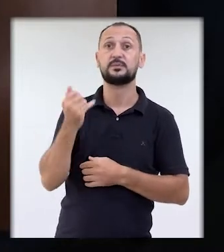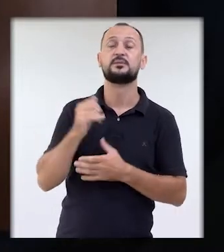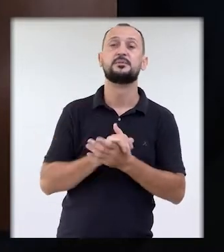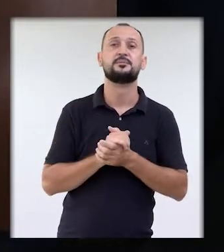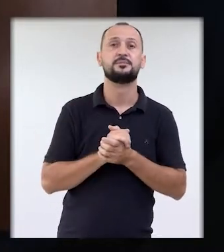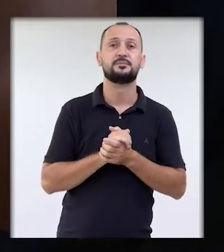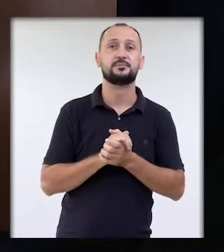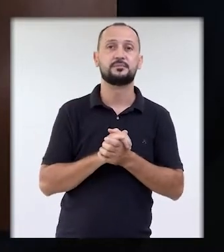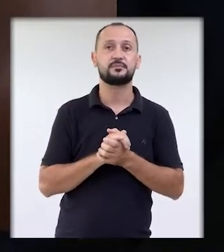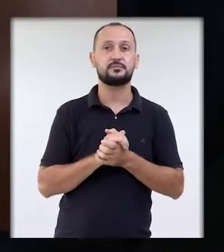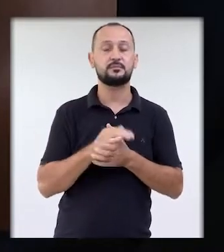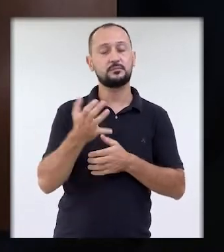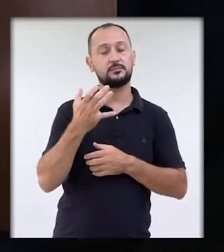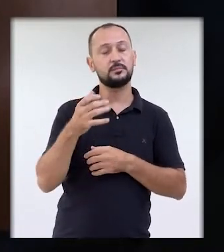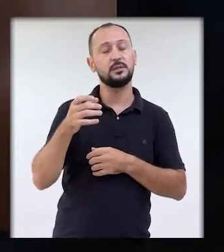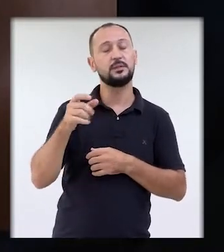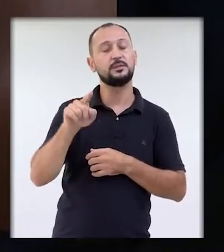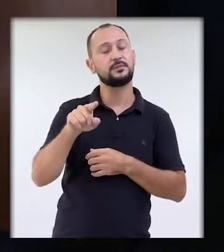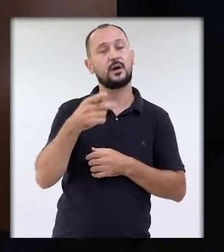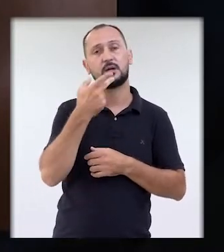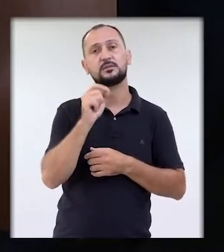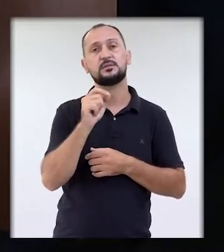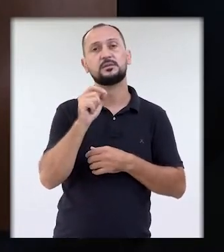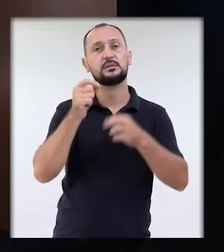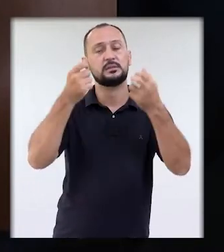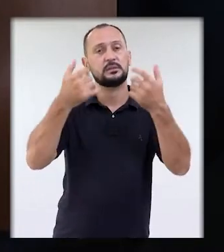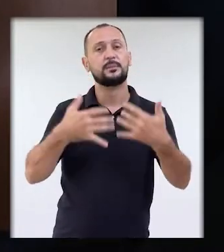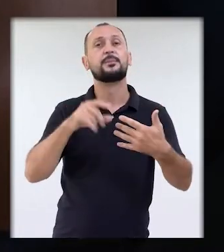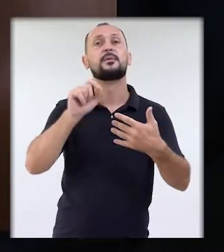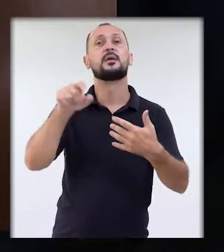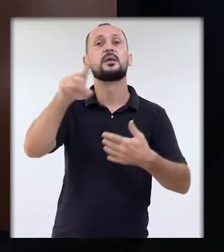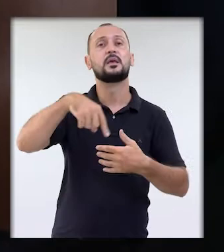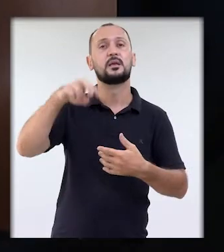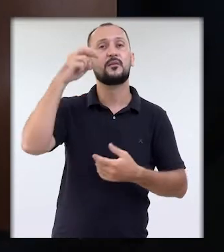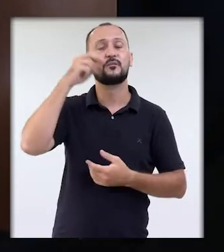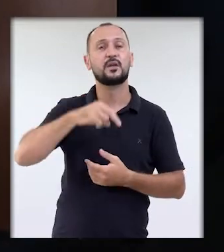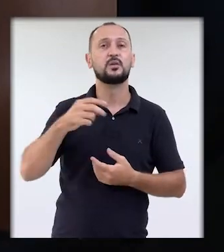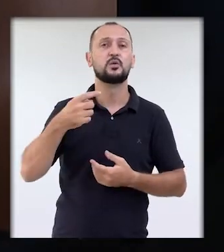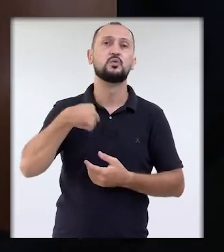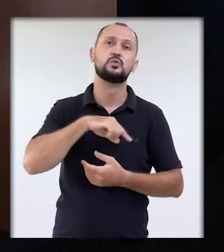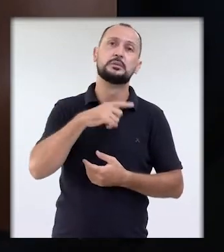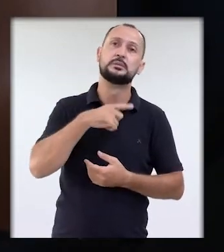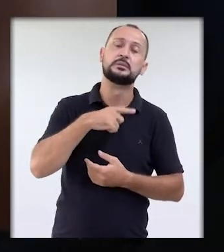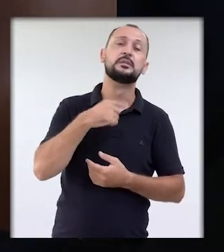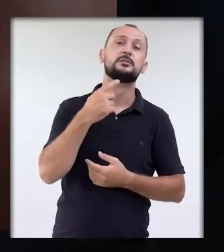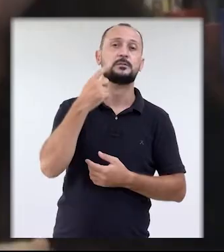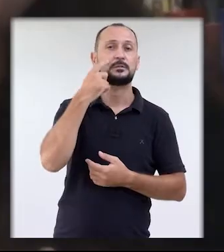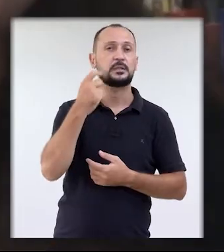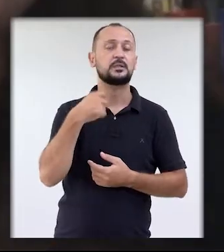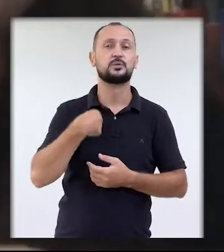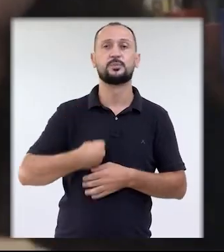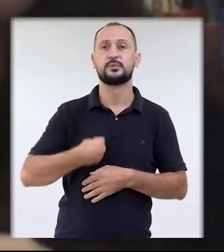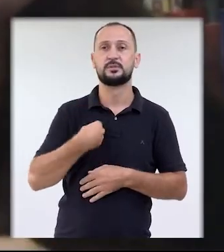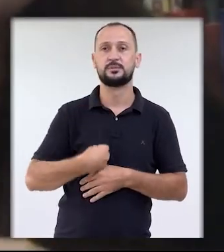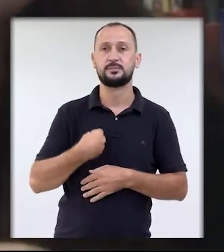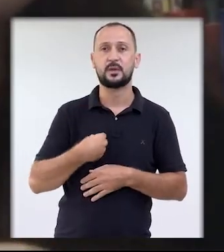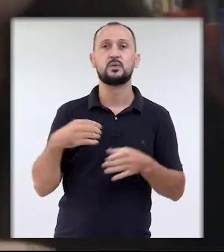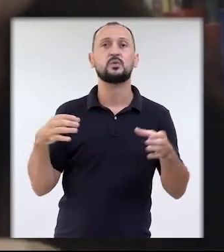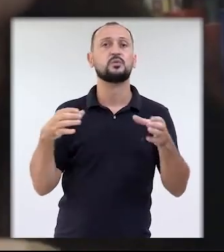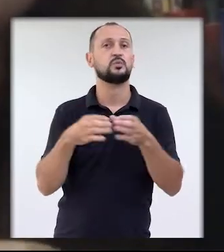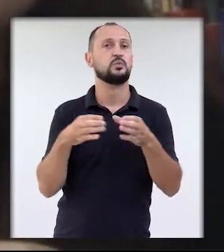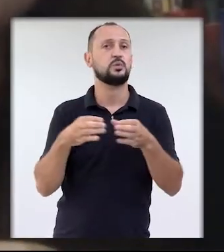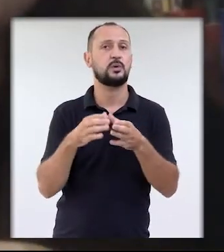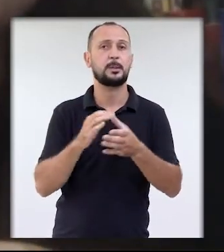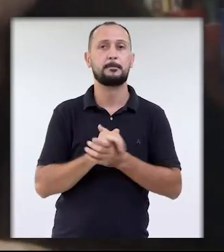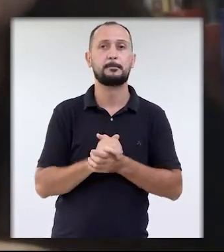importante. E queria que você estivesse informando para quem está assistindo a gente, de repente tem interesse em estar participando do